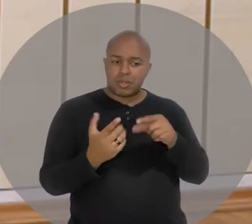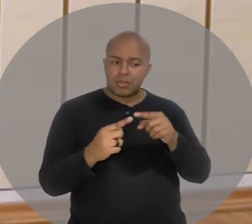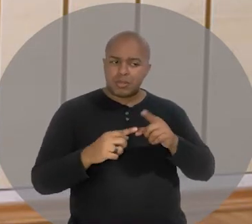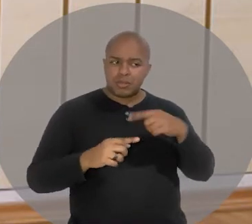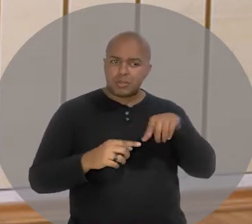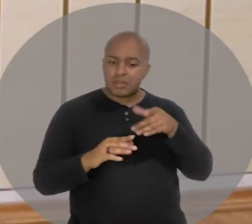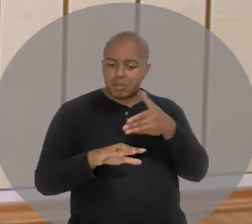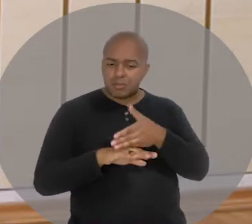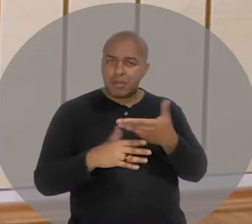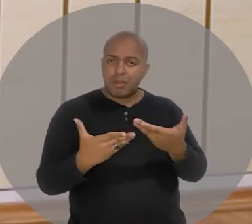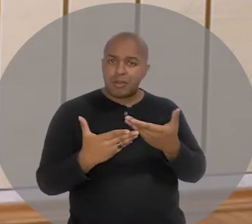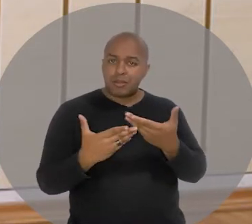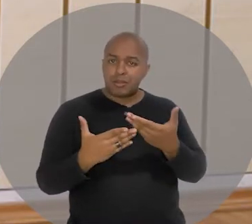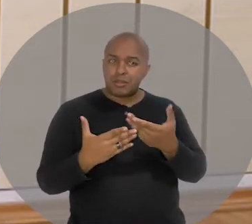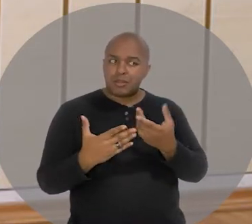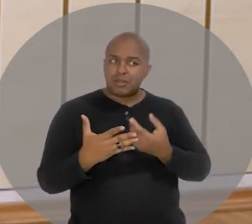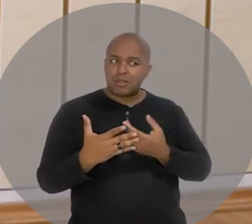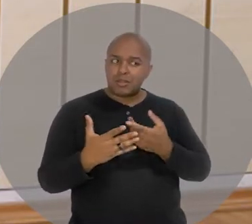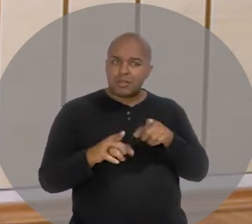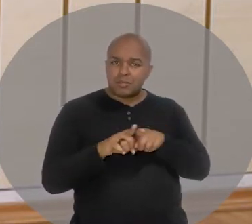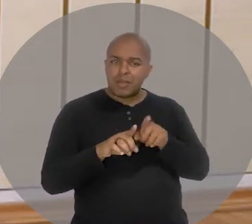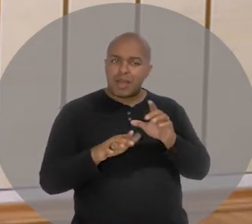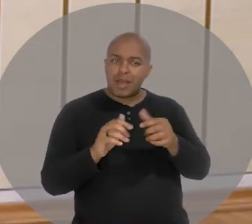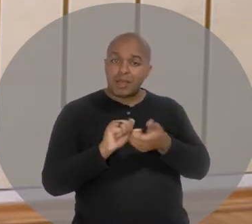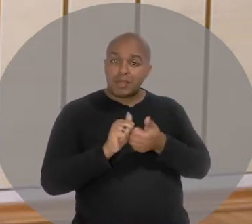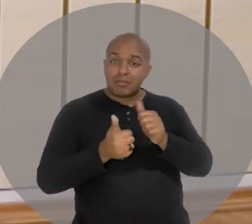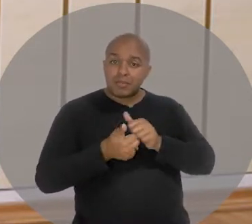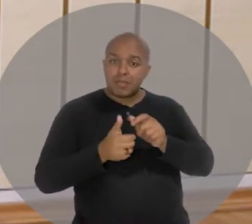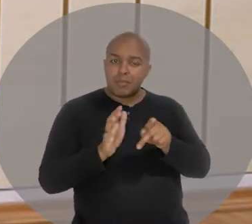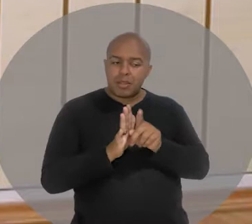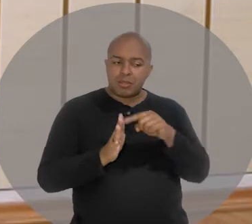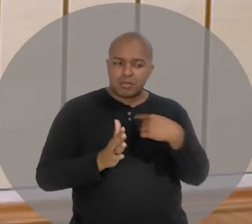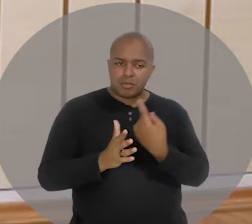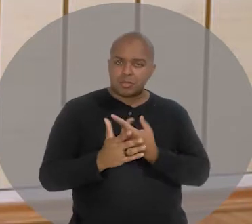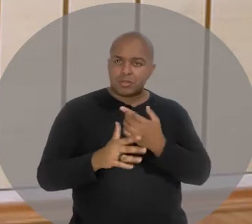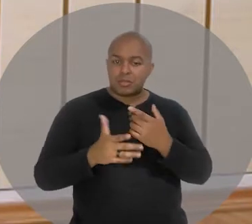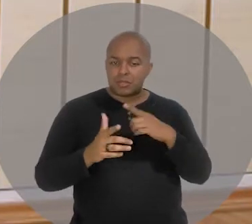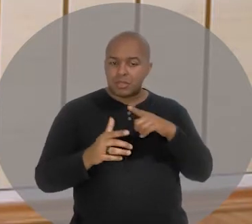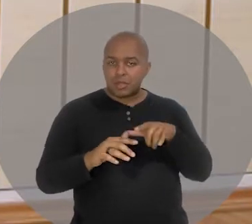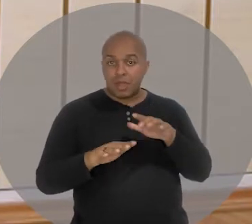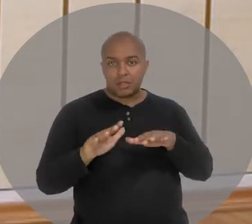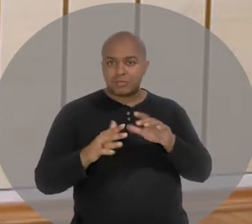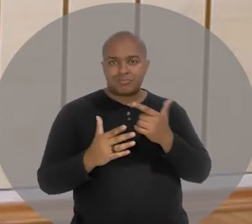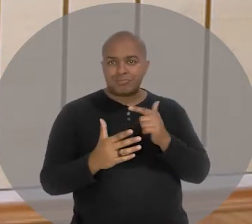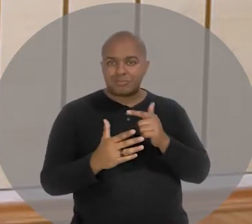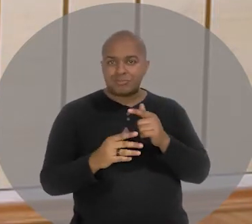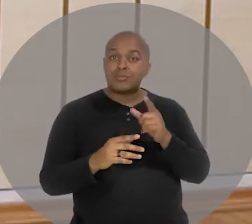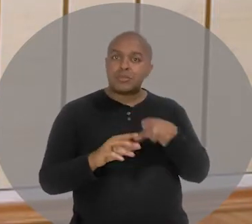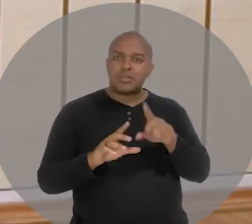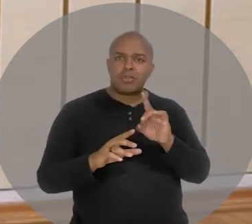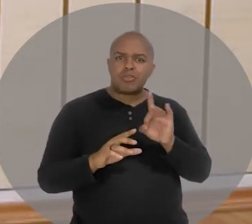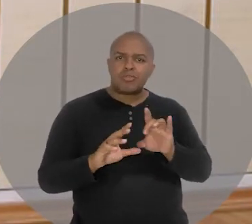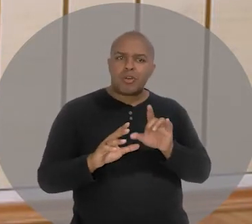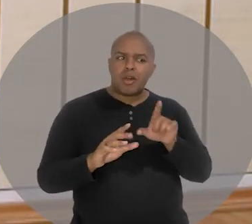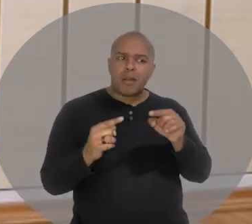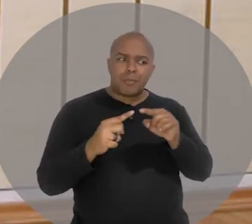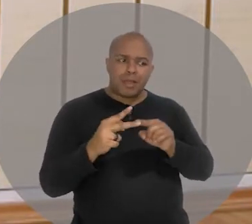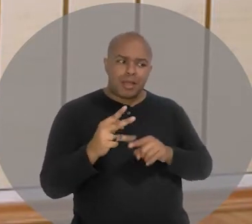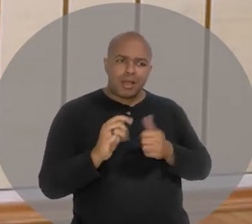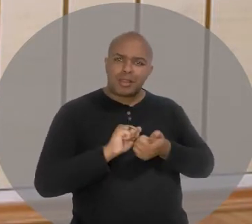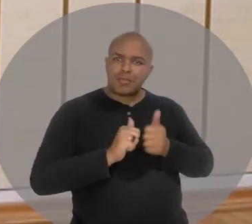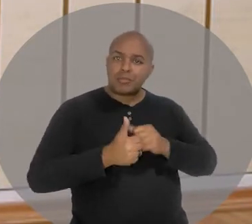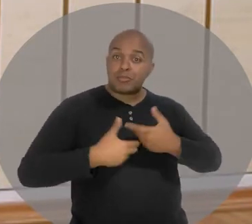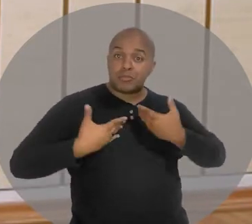aí e as adaptações para nós às vezes não estão, né? E não só em questão de adaptações